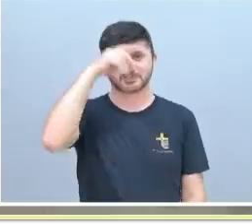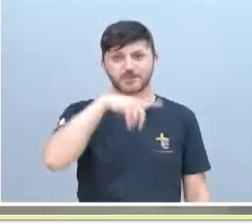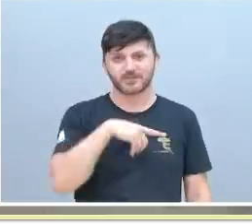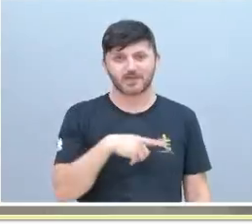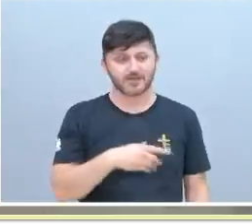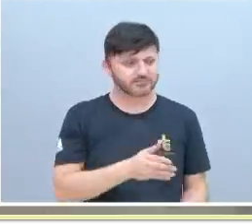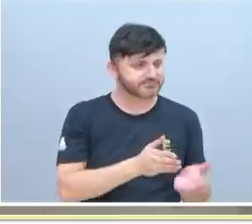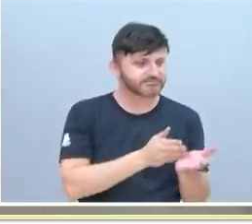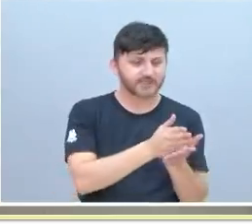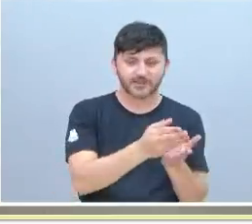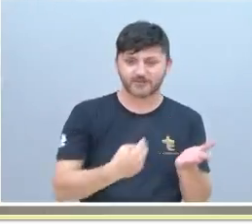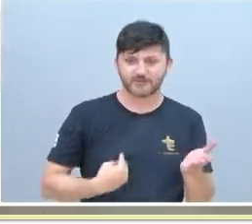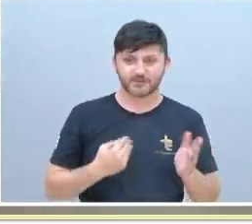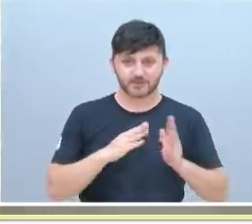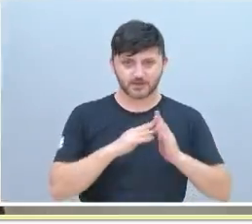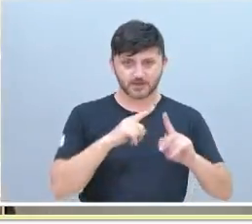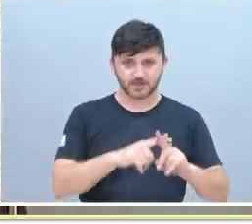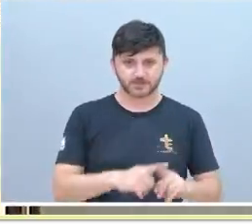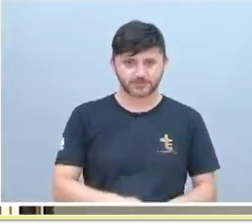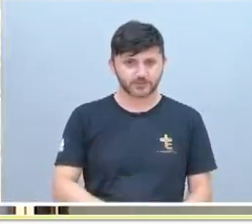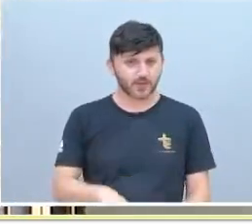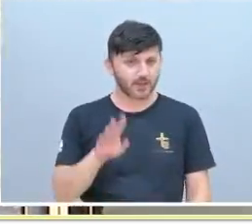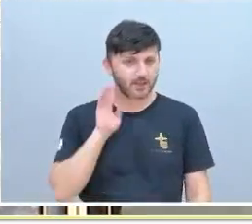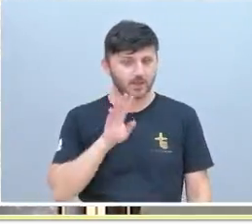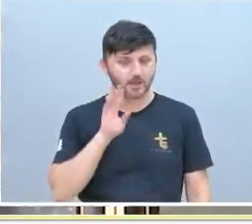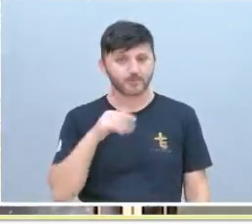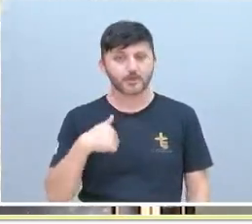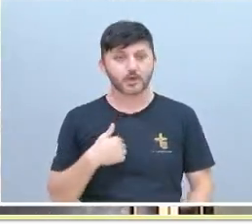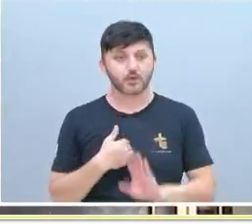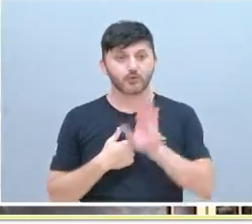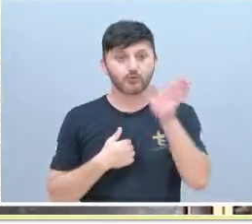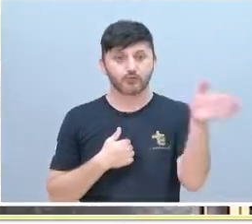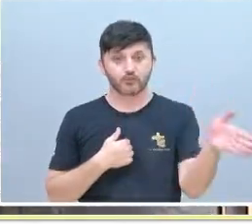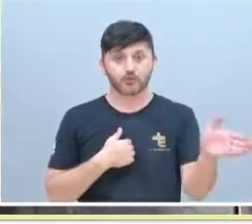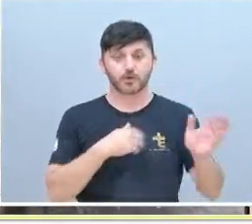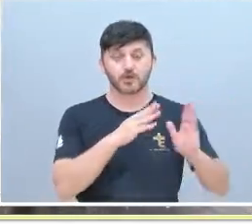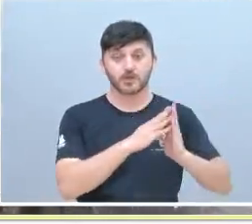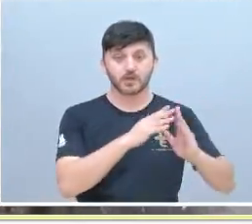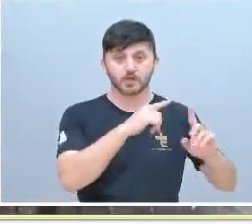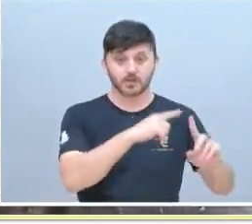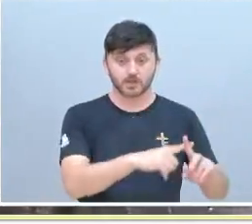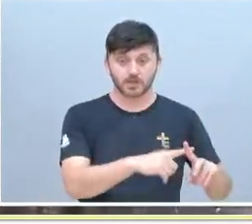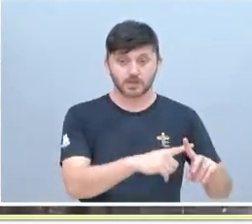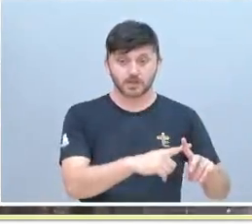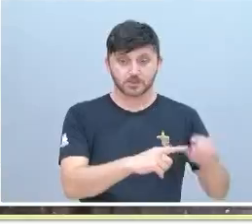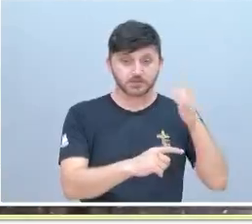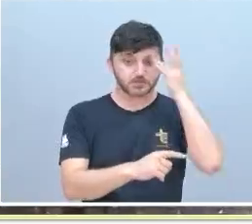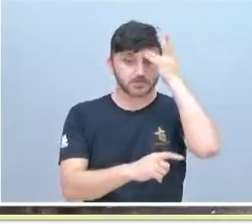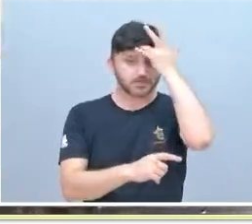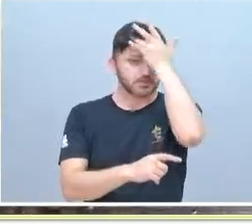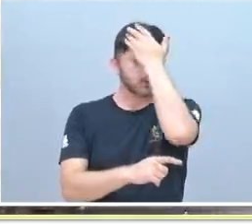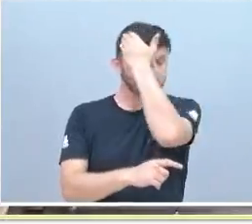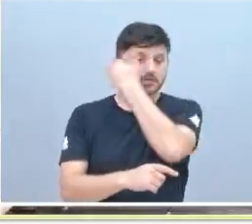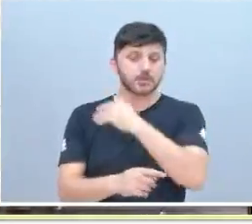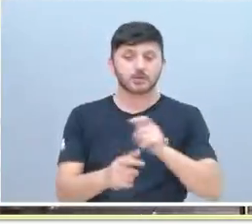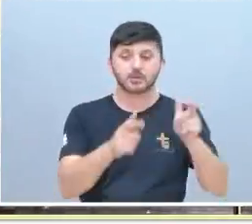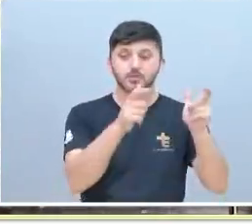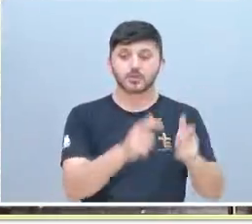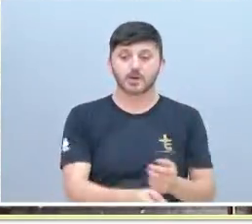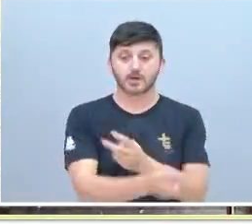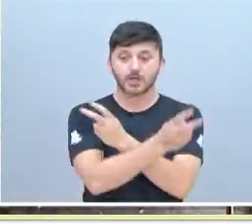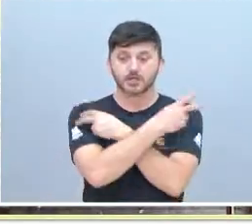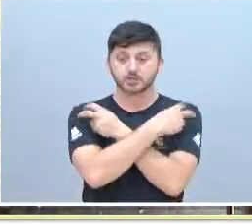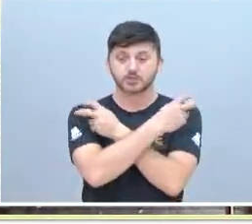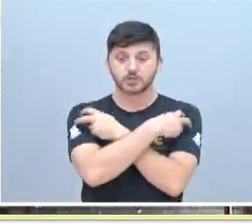Impressionante, eu visitava uma vez os cristãos coptas no Egito, é uma